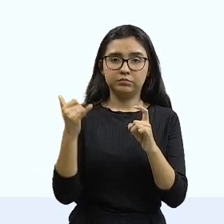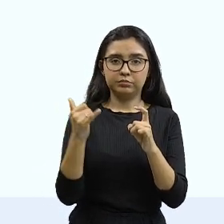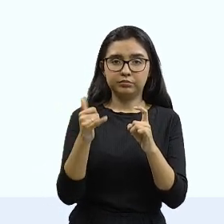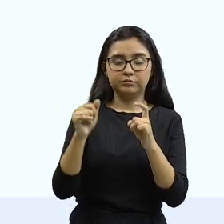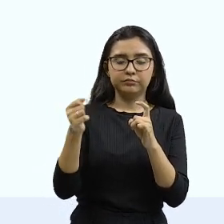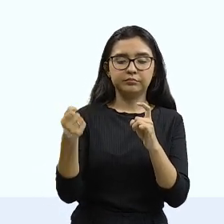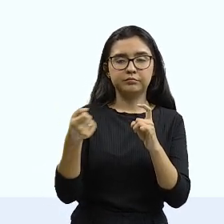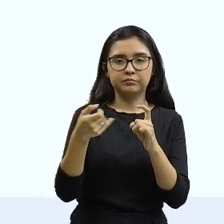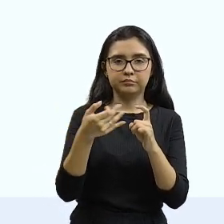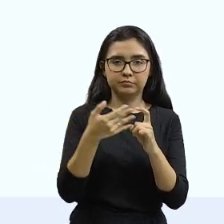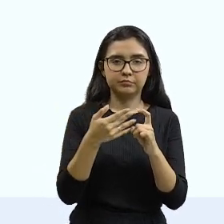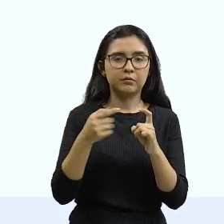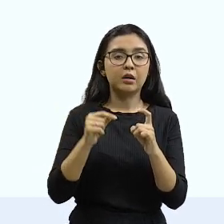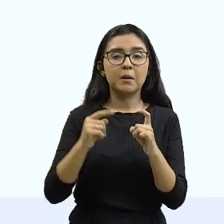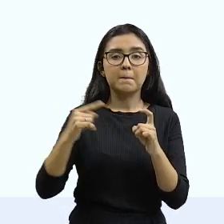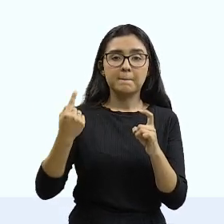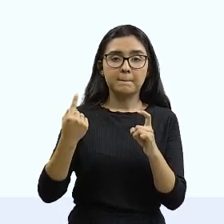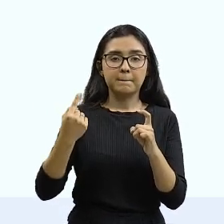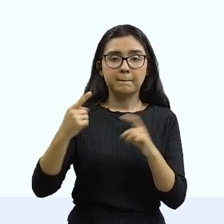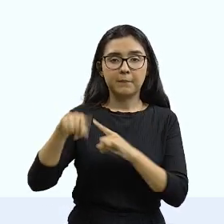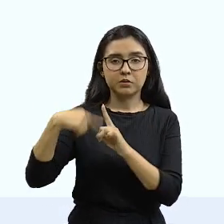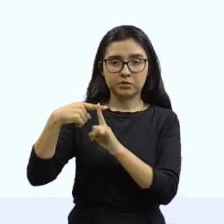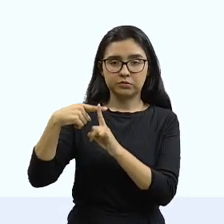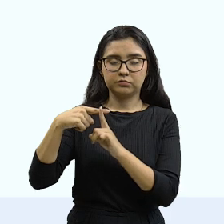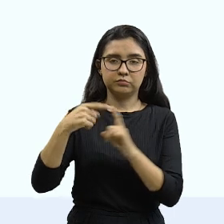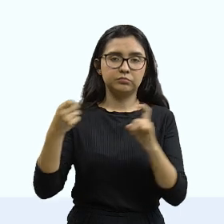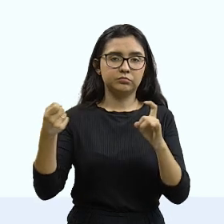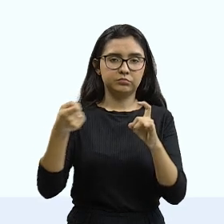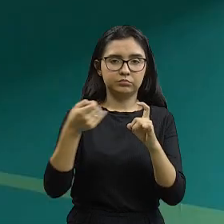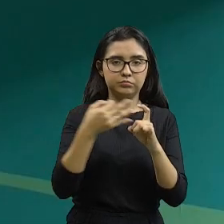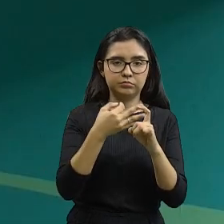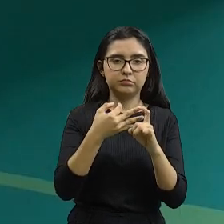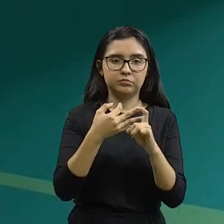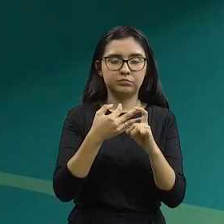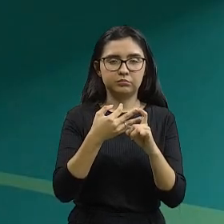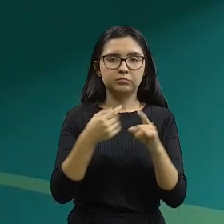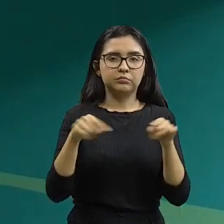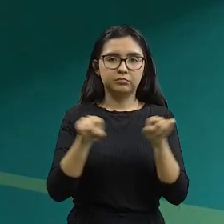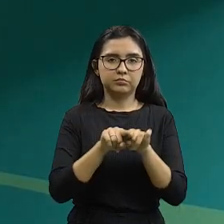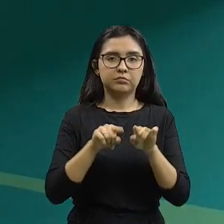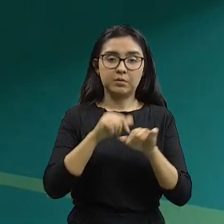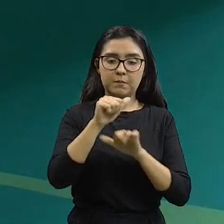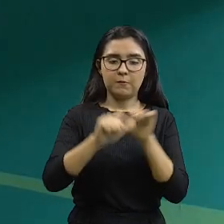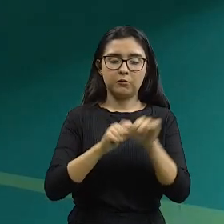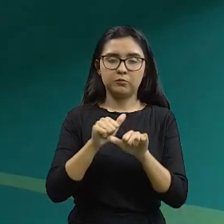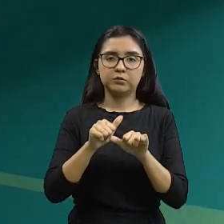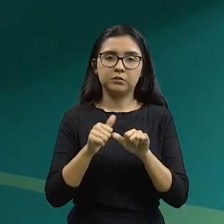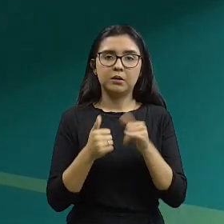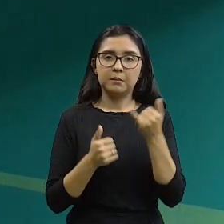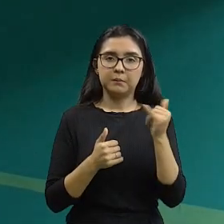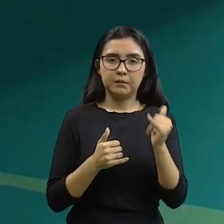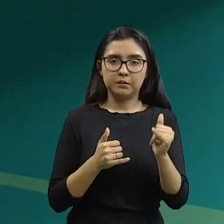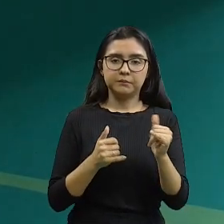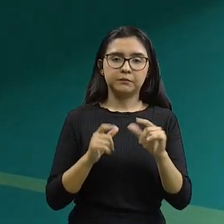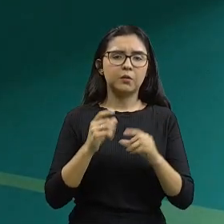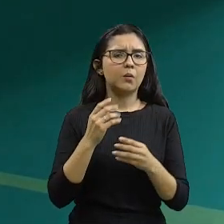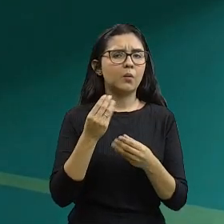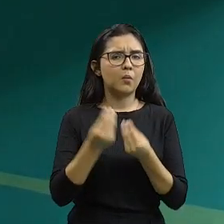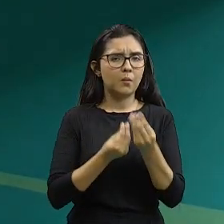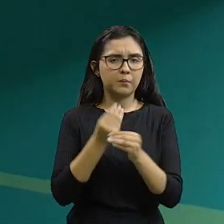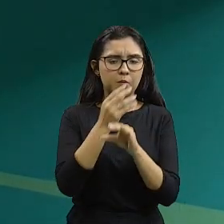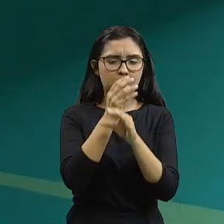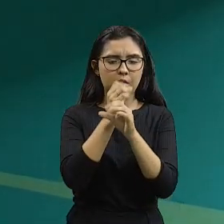polo positivo. Aqui tem um exemplozinho de um resistor. A sua tensão é calculada com U